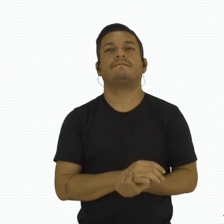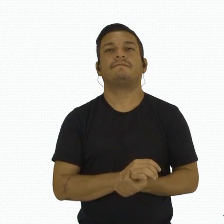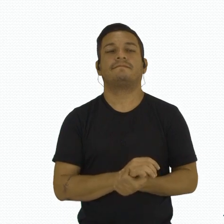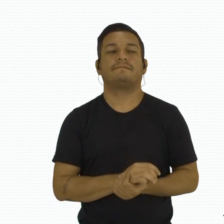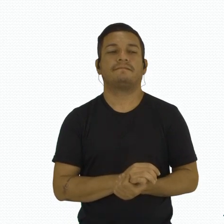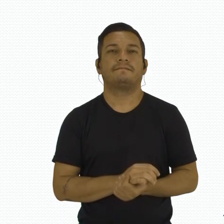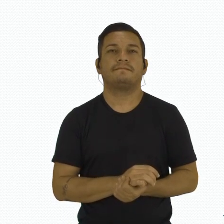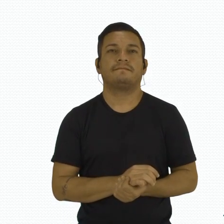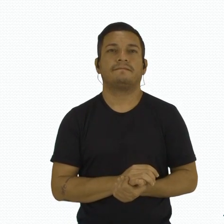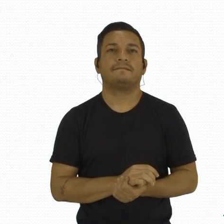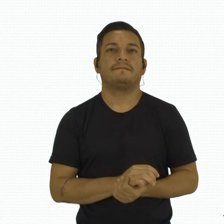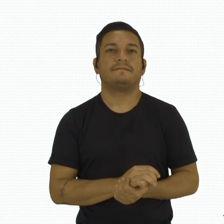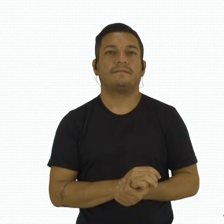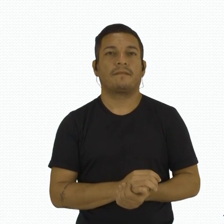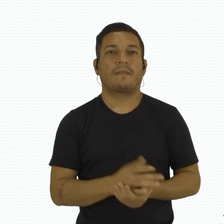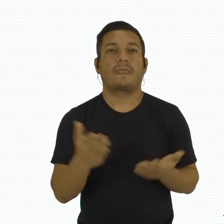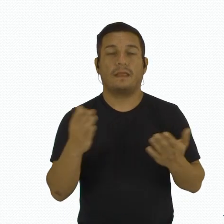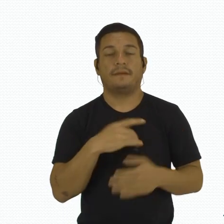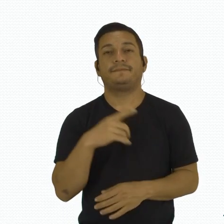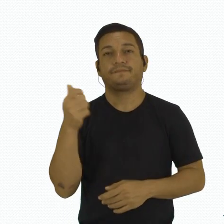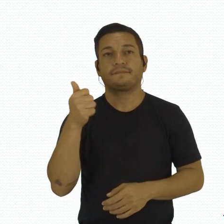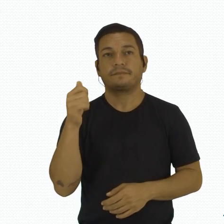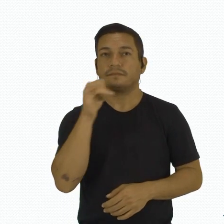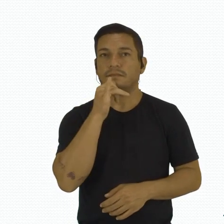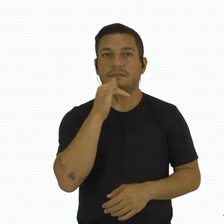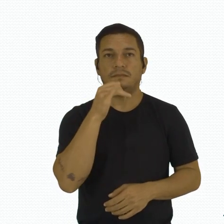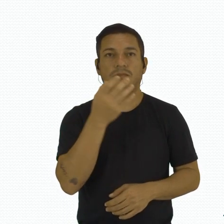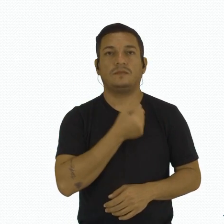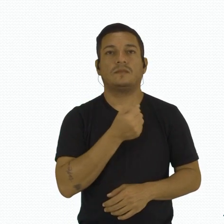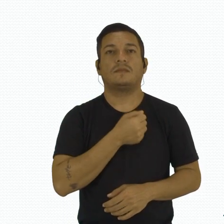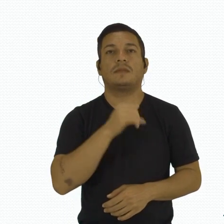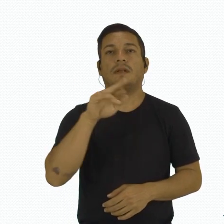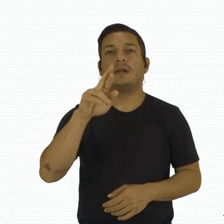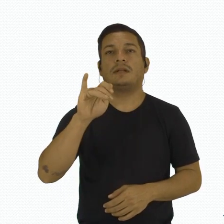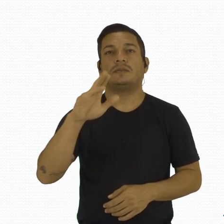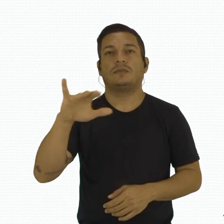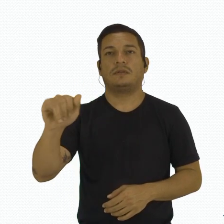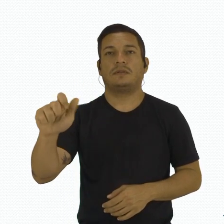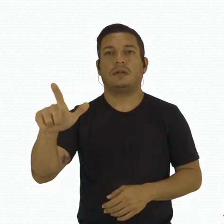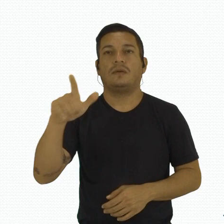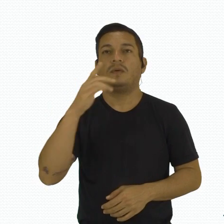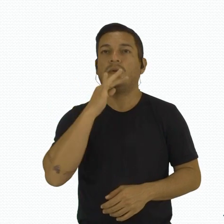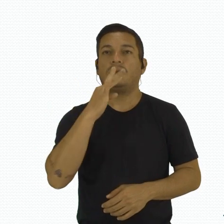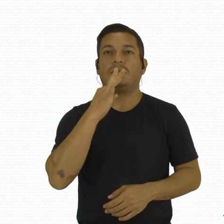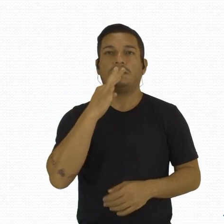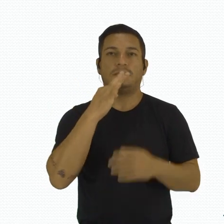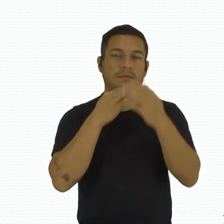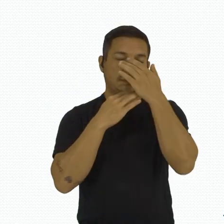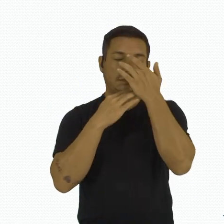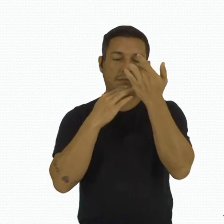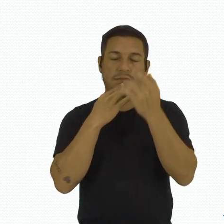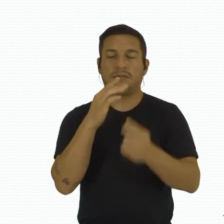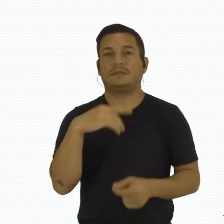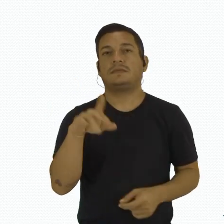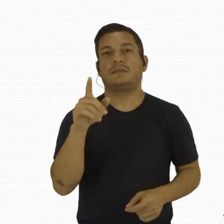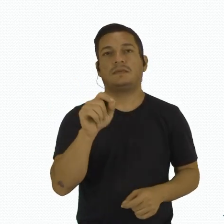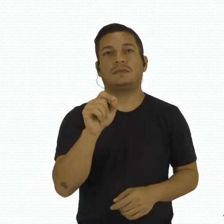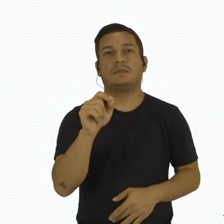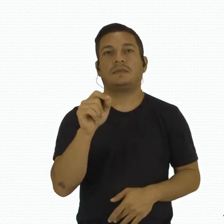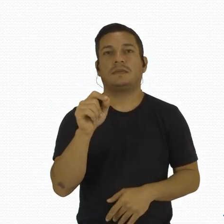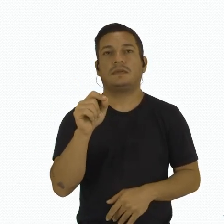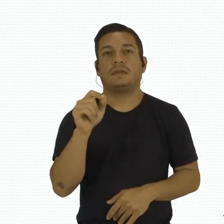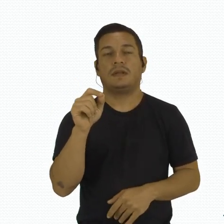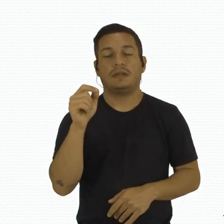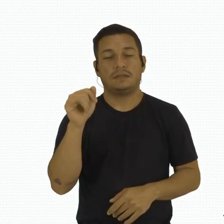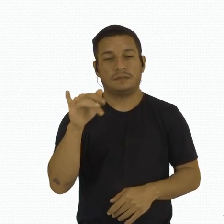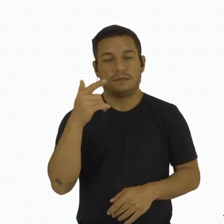Então, vamos ter aqui o primeiro exemplo. O número irracional mais conhecido, acho que mesmo se você não souber qual é a interpretação geométrica